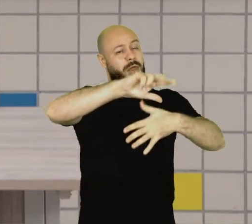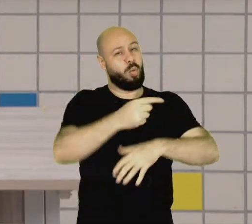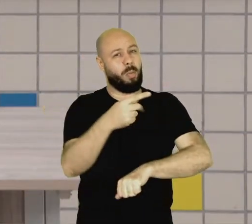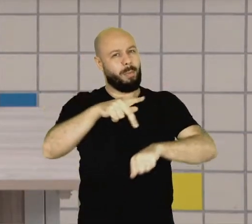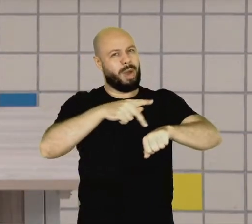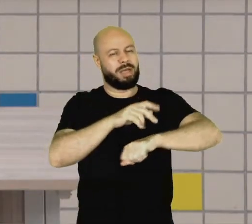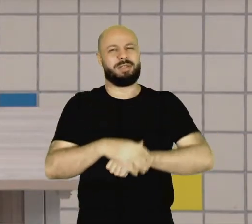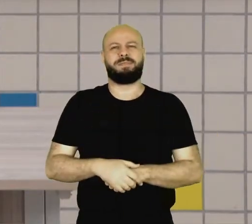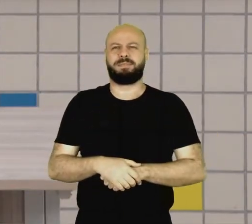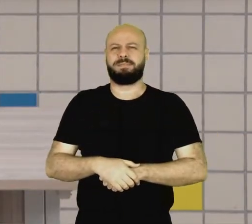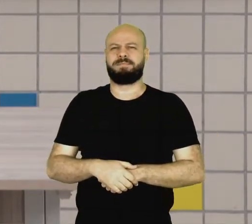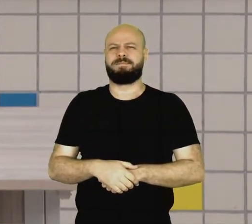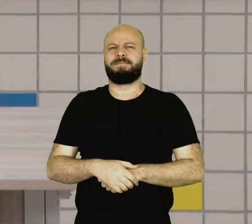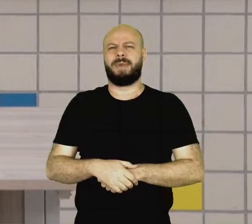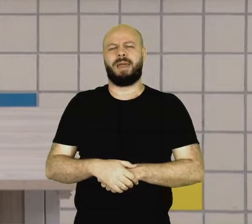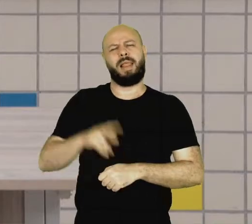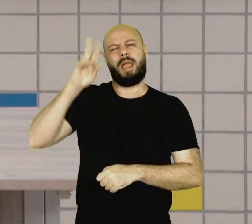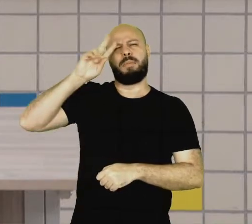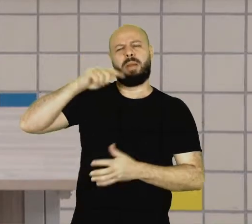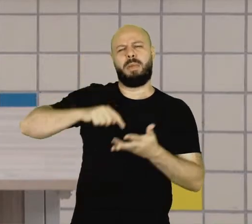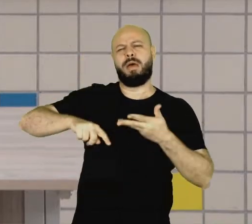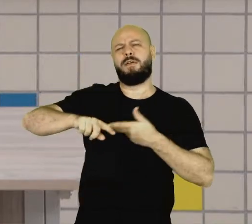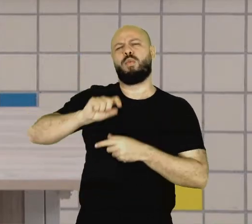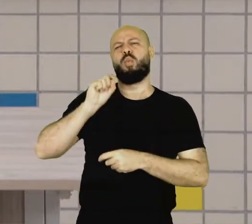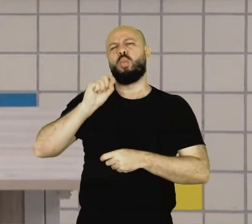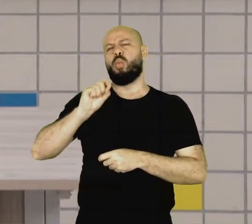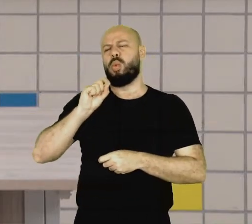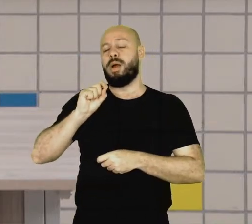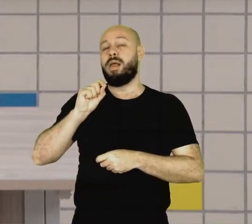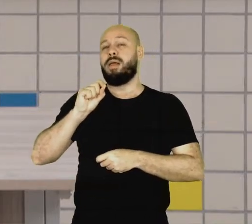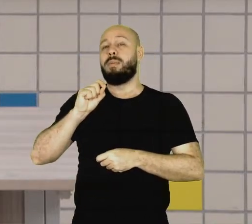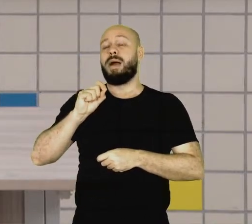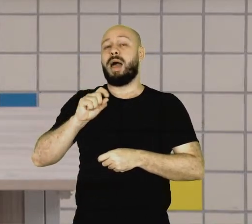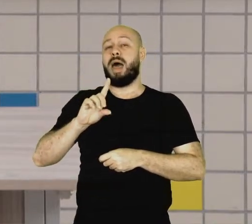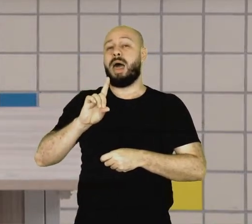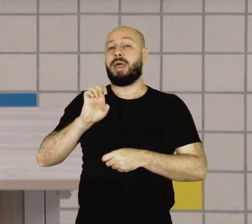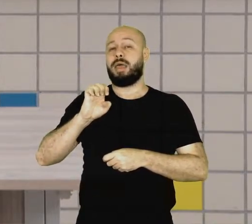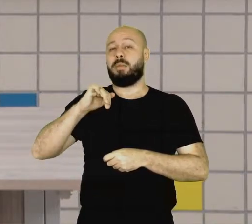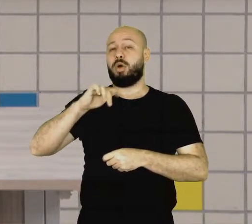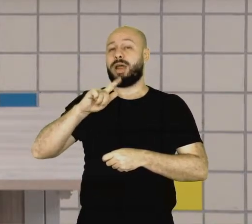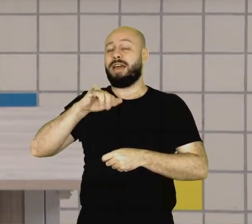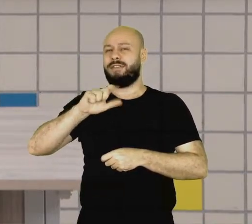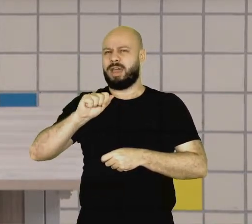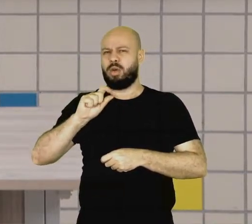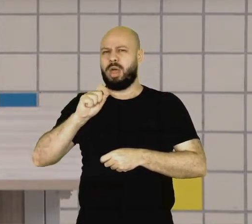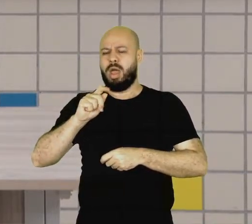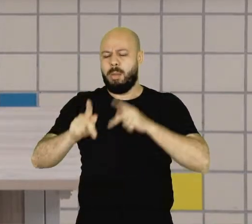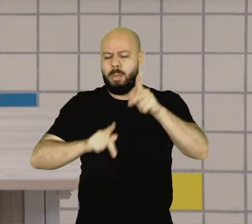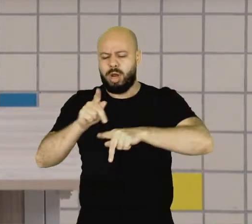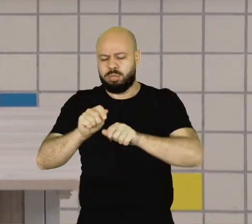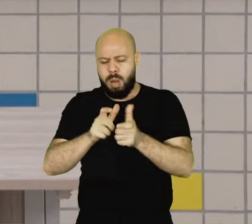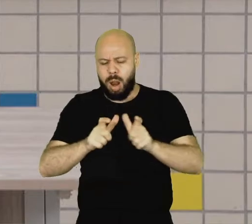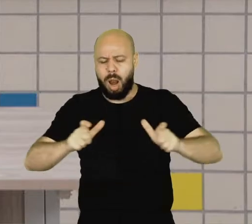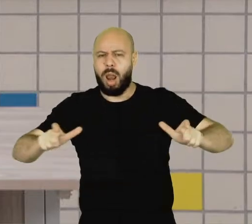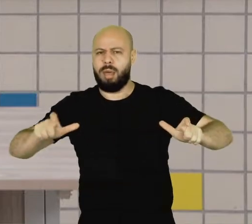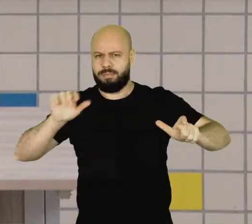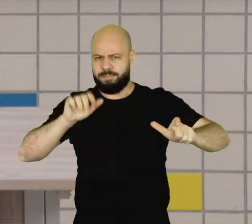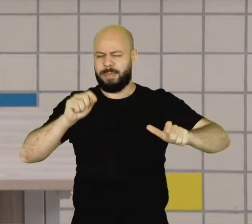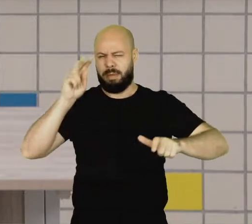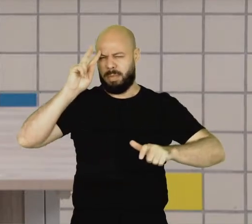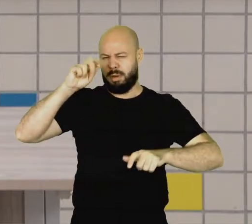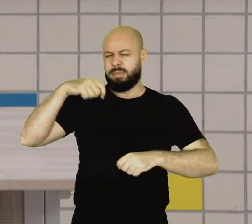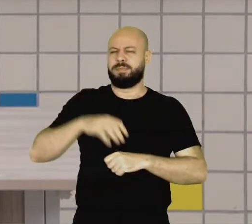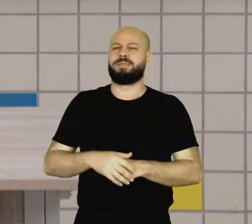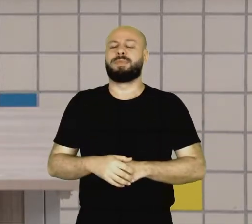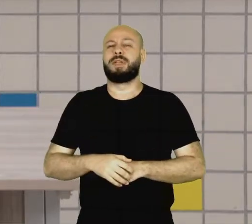que é bastante importante a gente ter em mente é a questão demográfica. A população ela se encontra principalmente nas